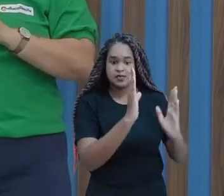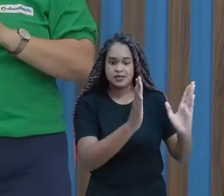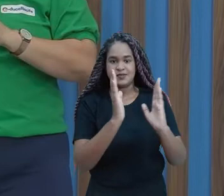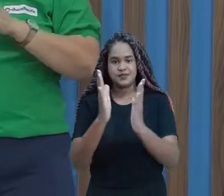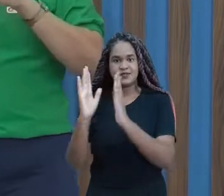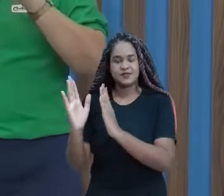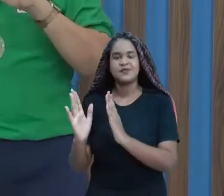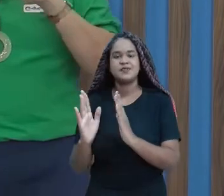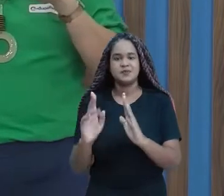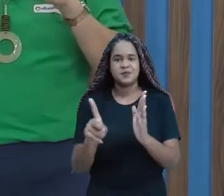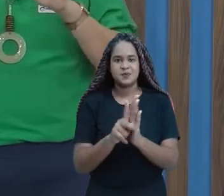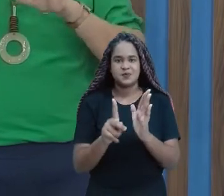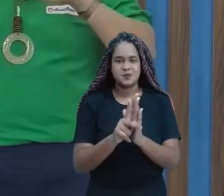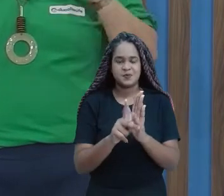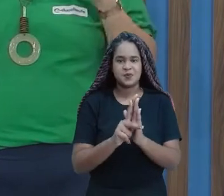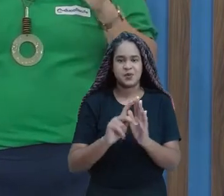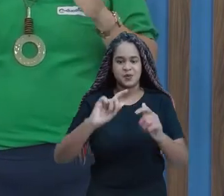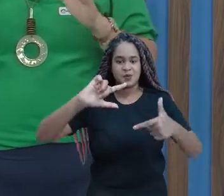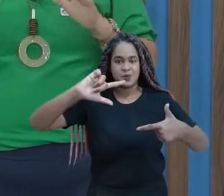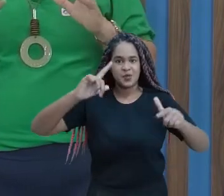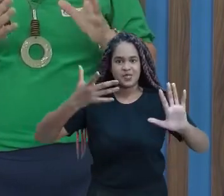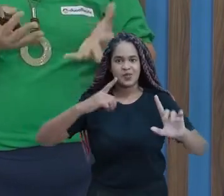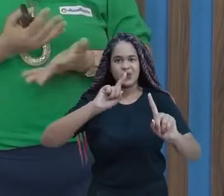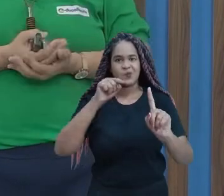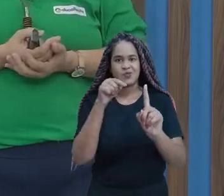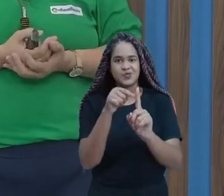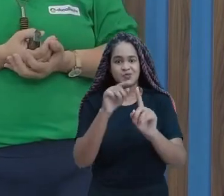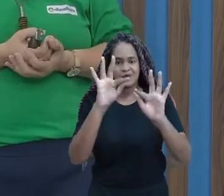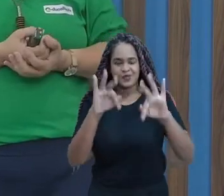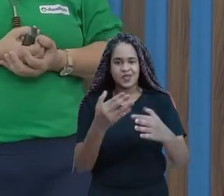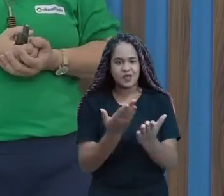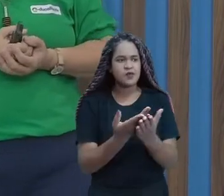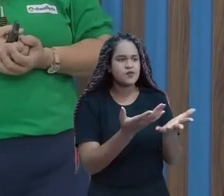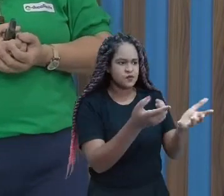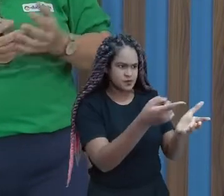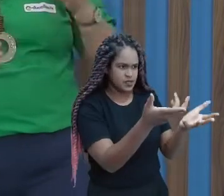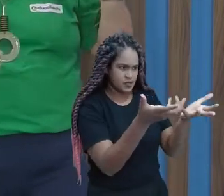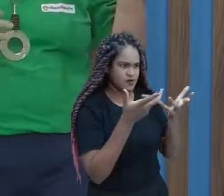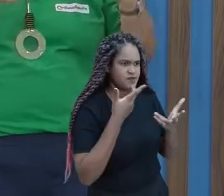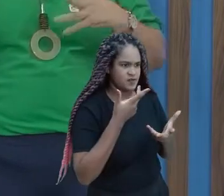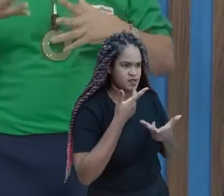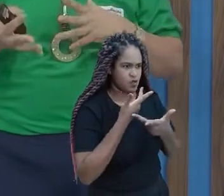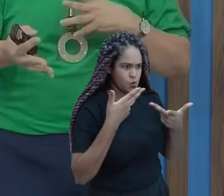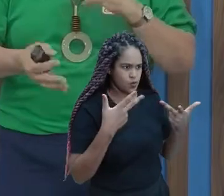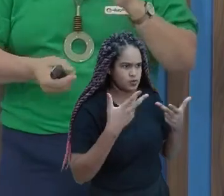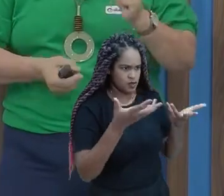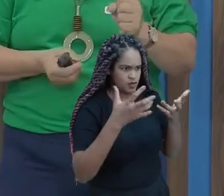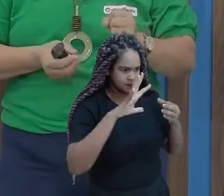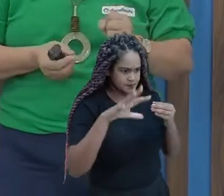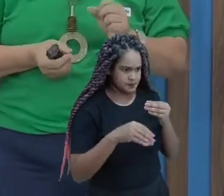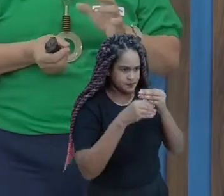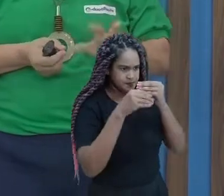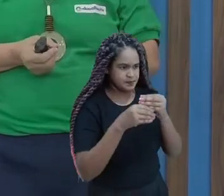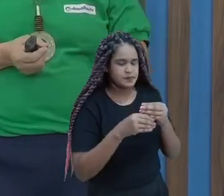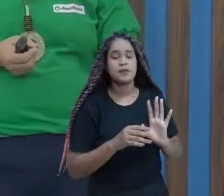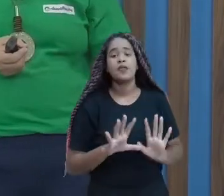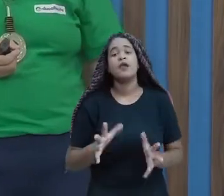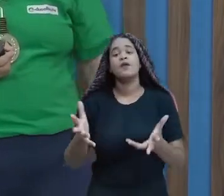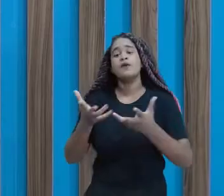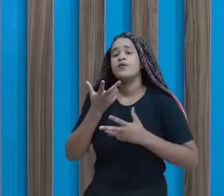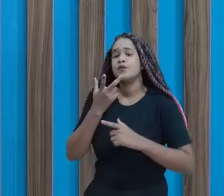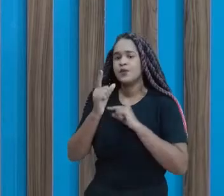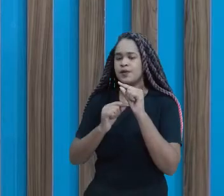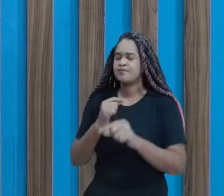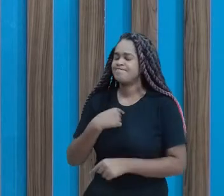do modernismo para a gente poder fechar a nossa aula. Henrique, você quer dizer alguma coisa mais? Quer complementar alguma coisa? Esqueci alguma coisa?